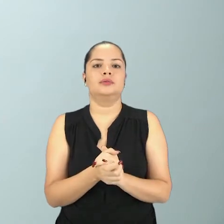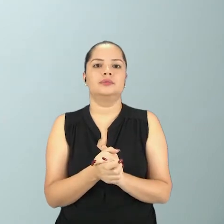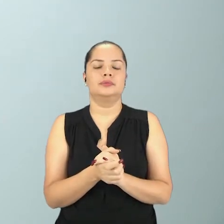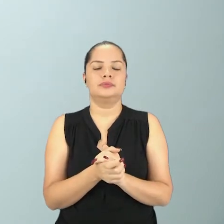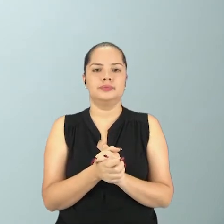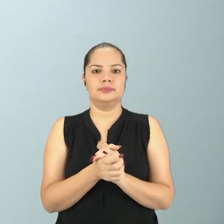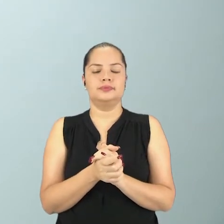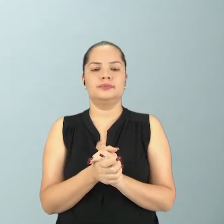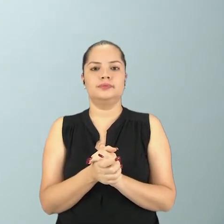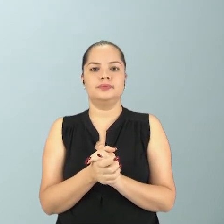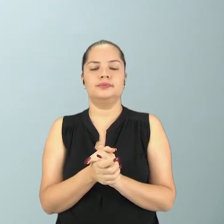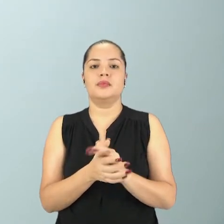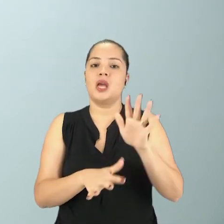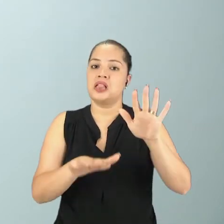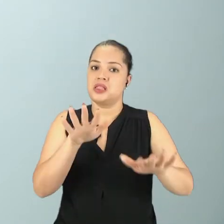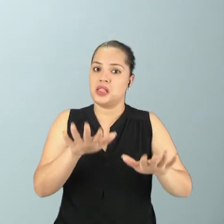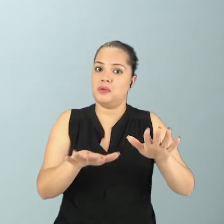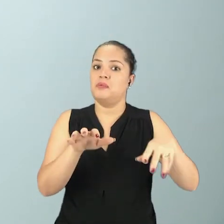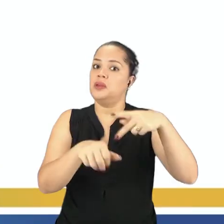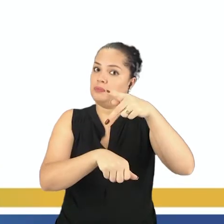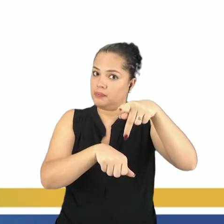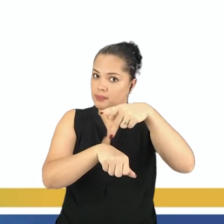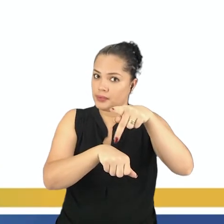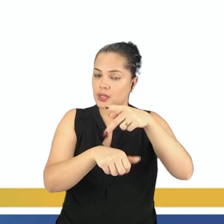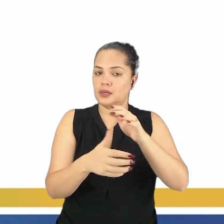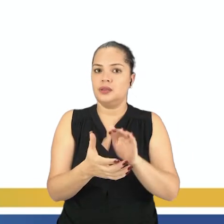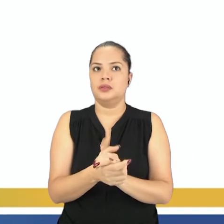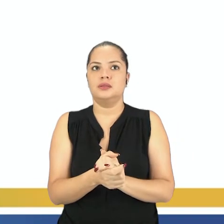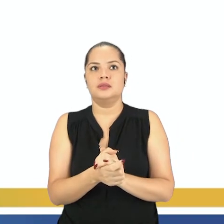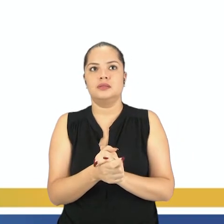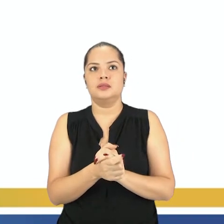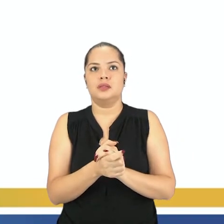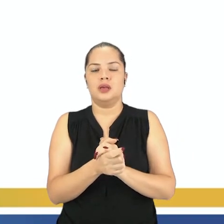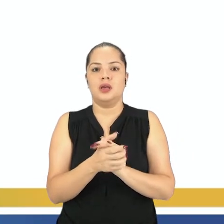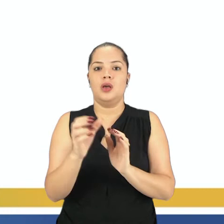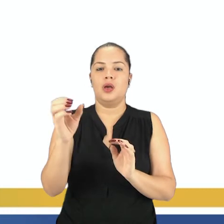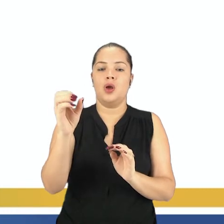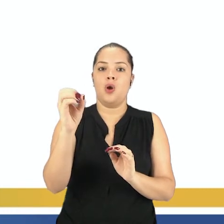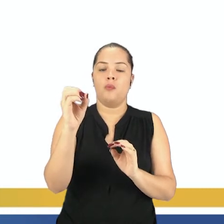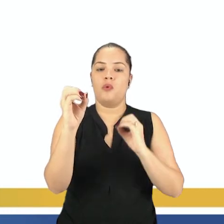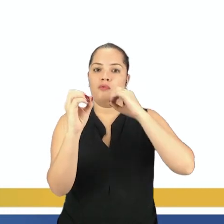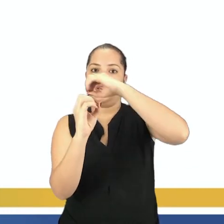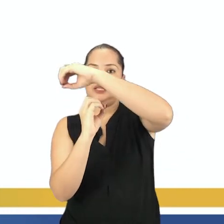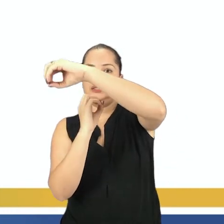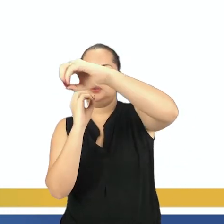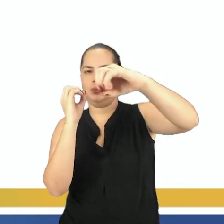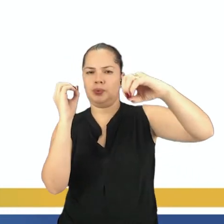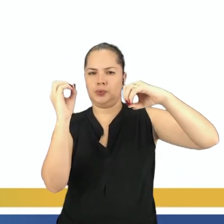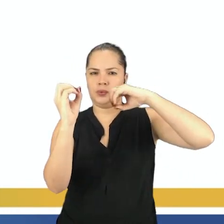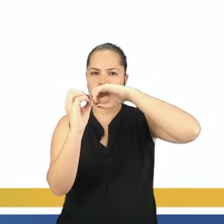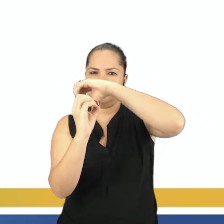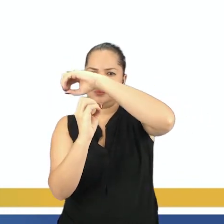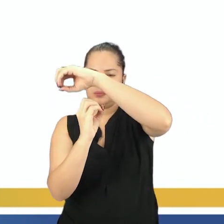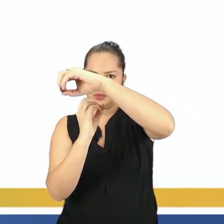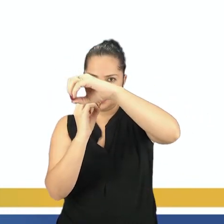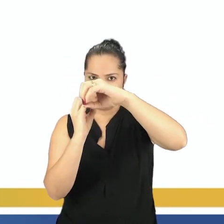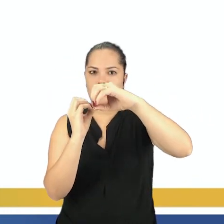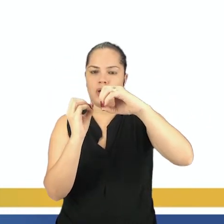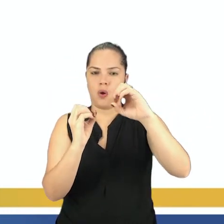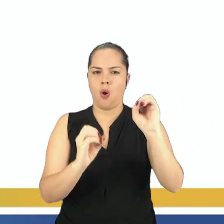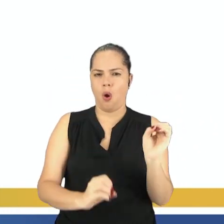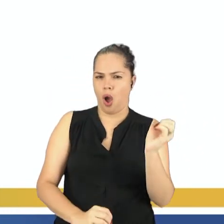em todo o planeta, tá? Depende do país. O movimento de translação é o responsável pela sucessão das estações do